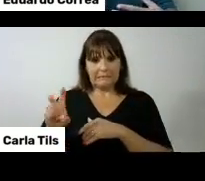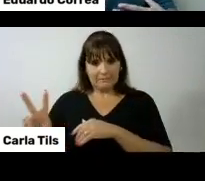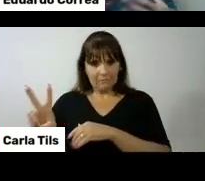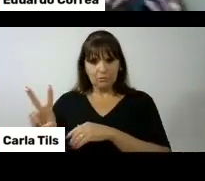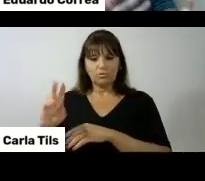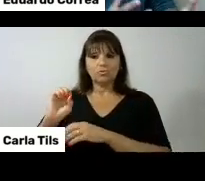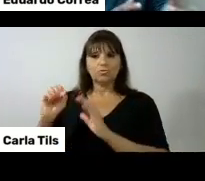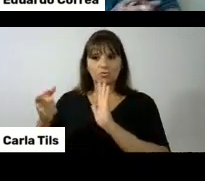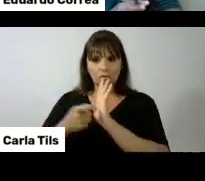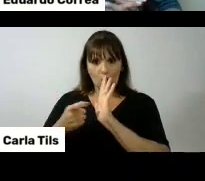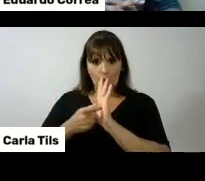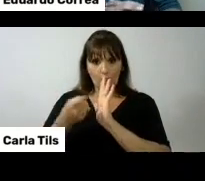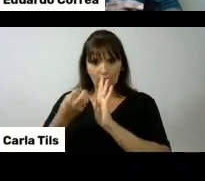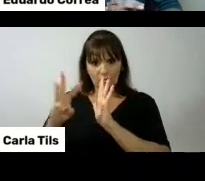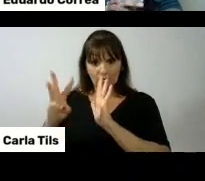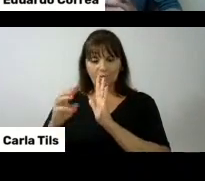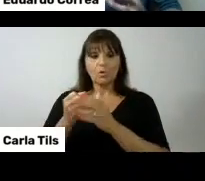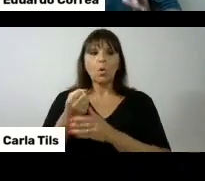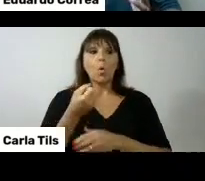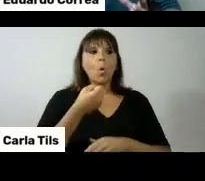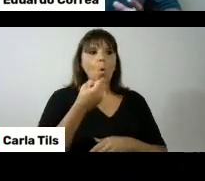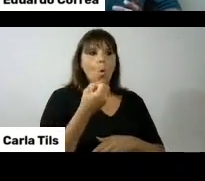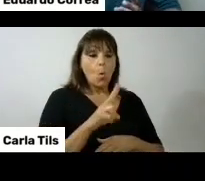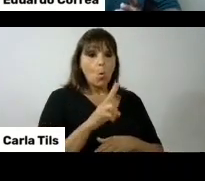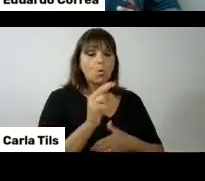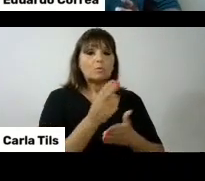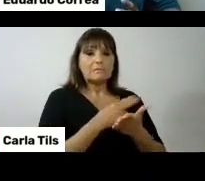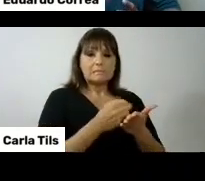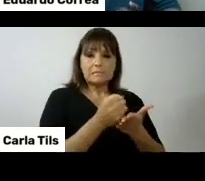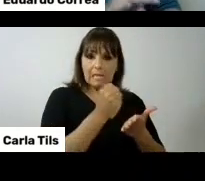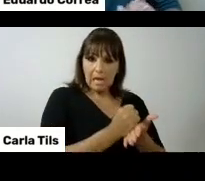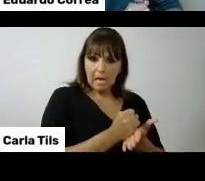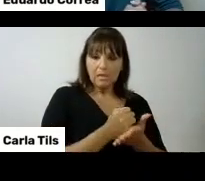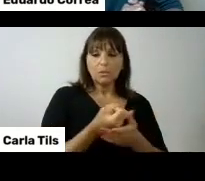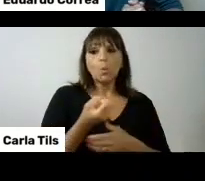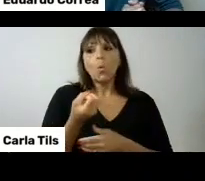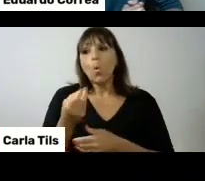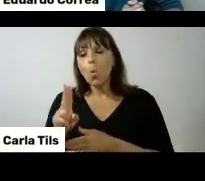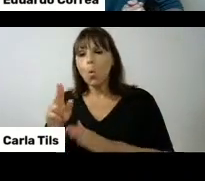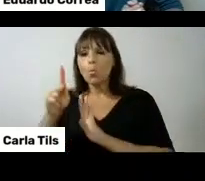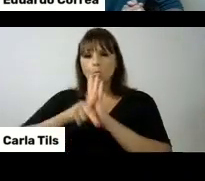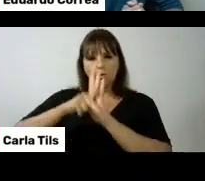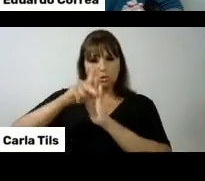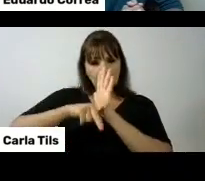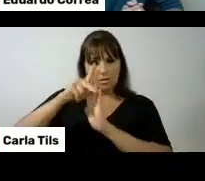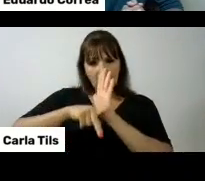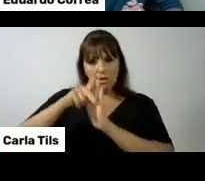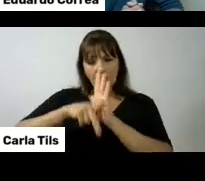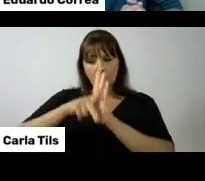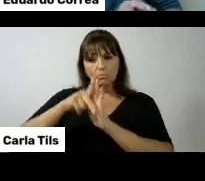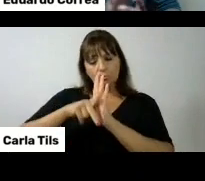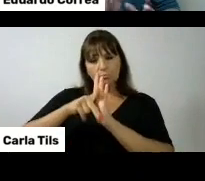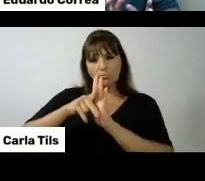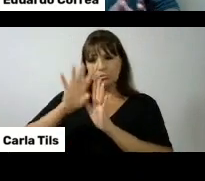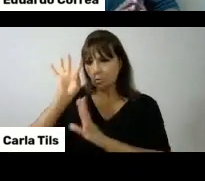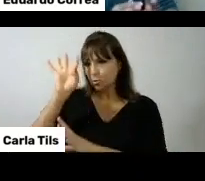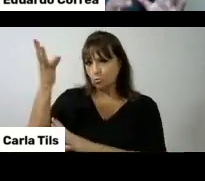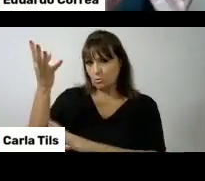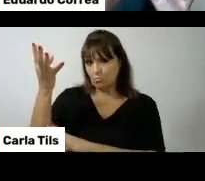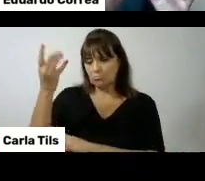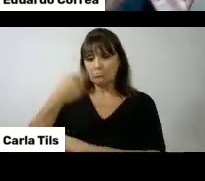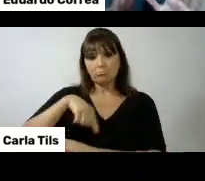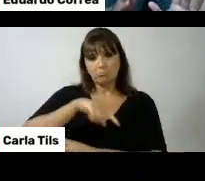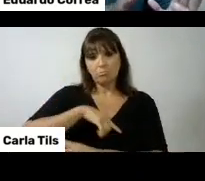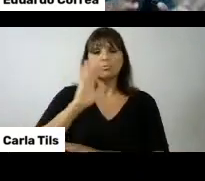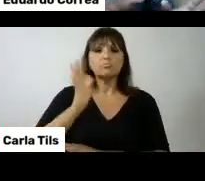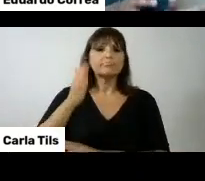que sejamos designers, nós que sejamos apenas projetistas daquela solução, já sabemos o